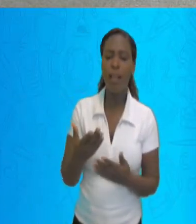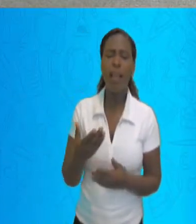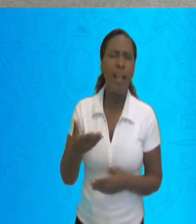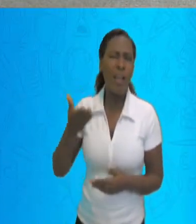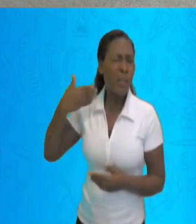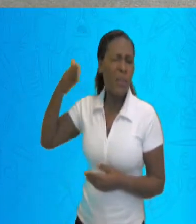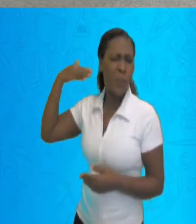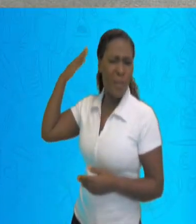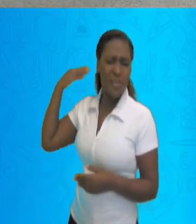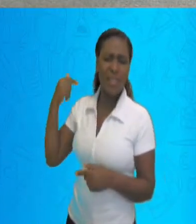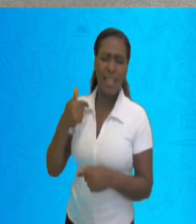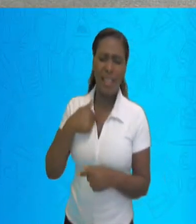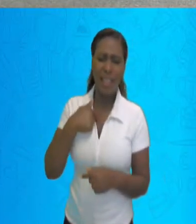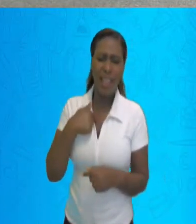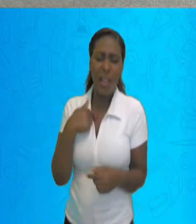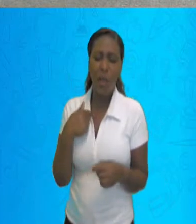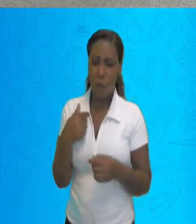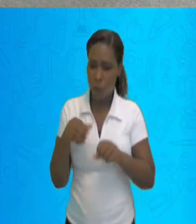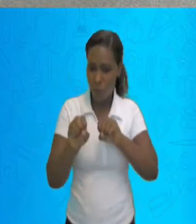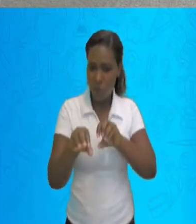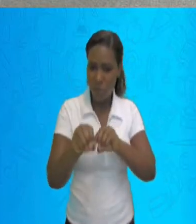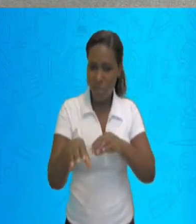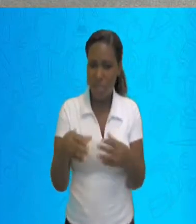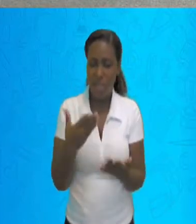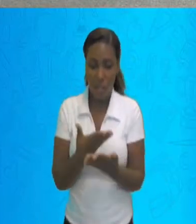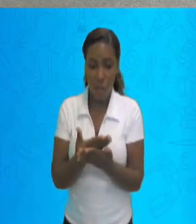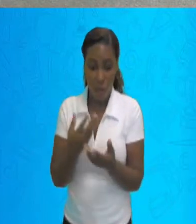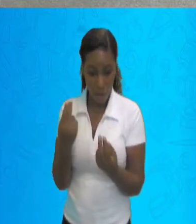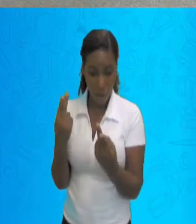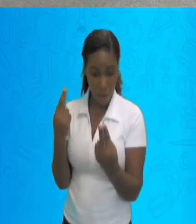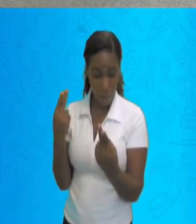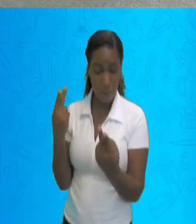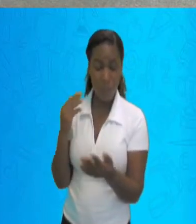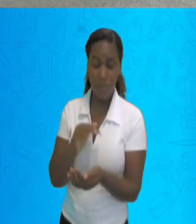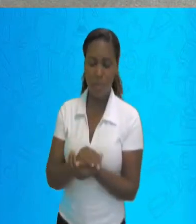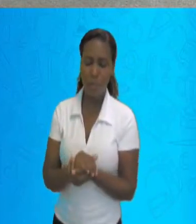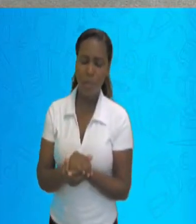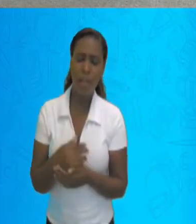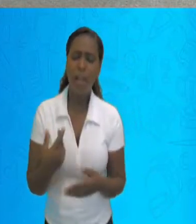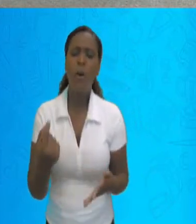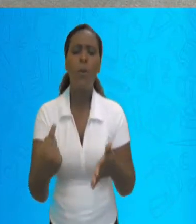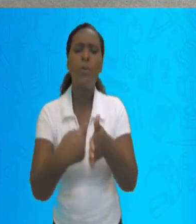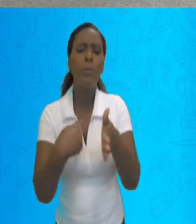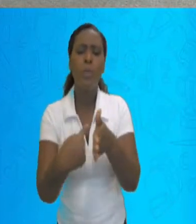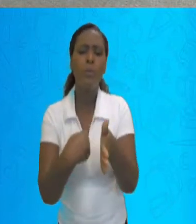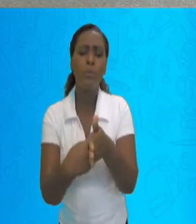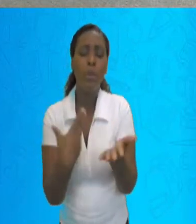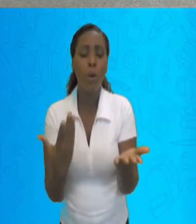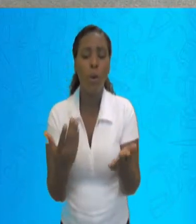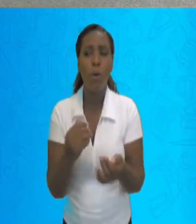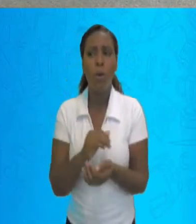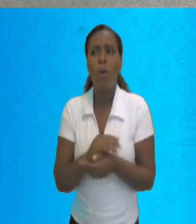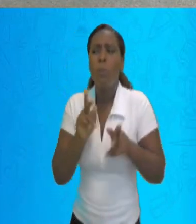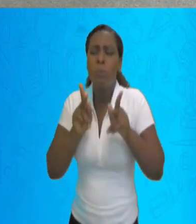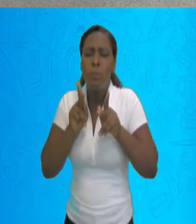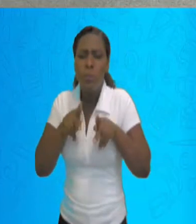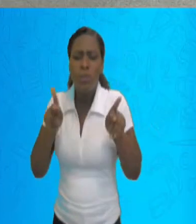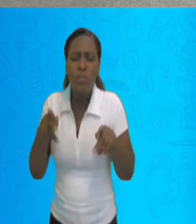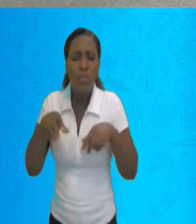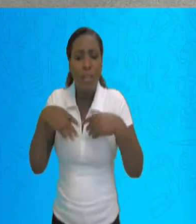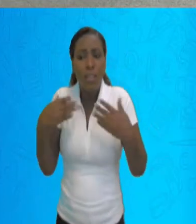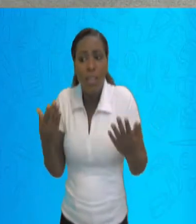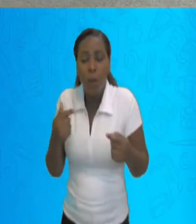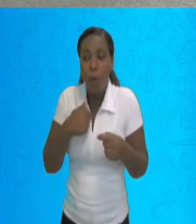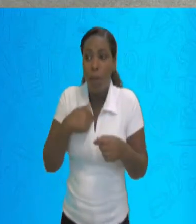o aluno ele falou o seguinte: professor, então eu posso dizer que eu consigo formar um poliedro a partir da base de